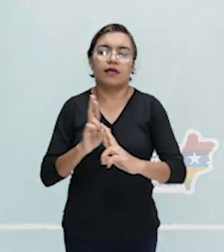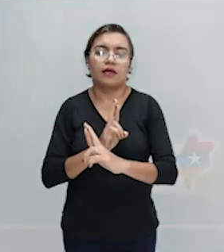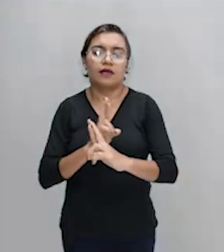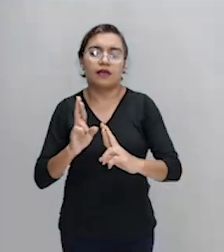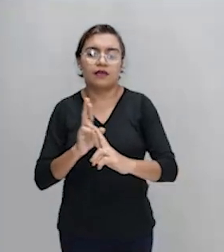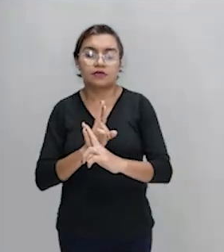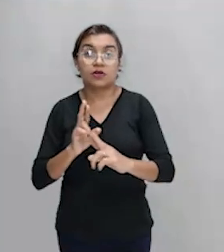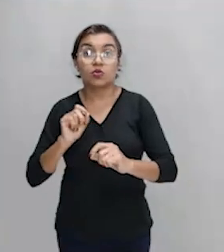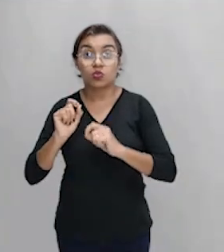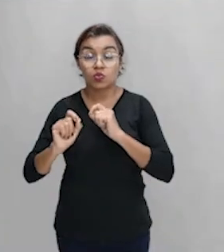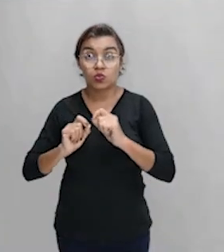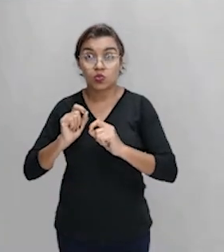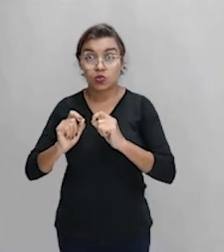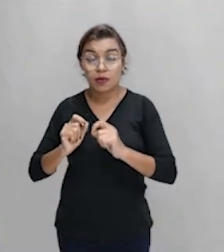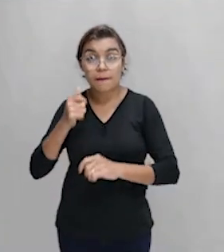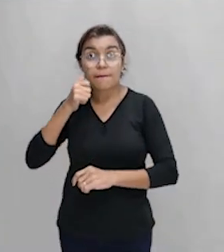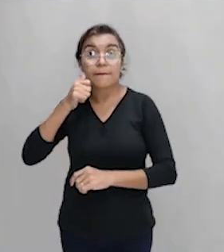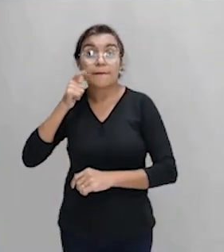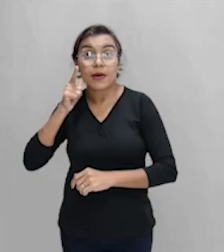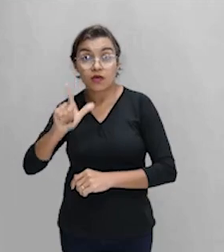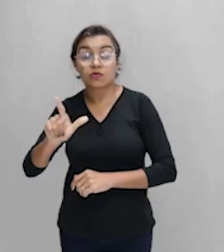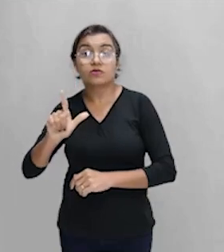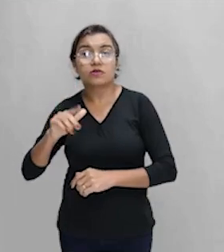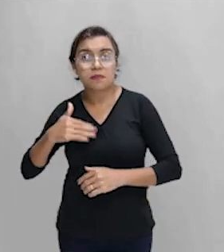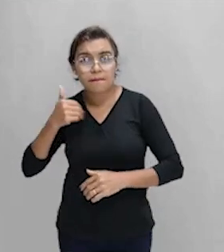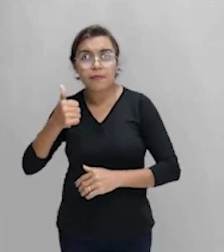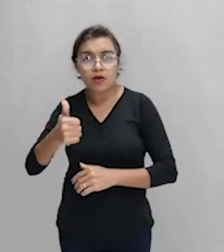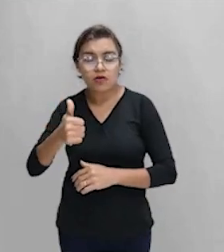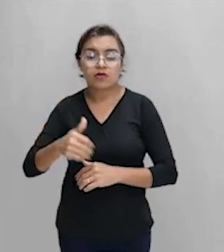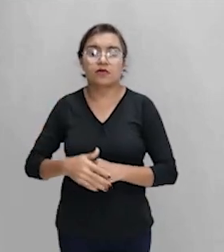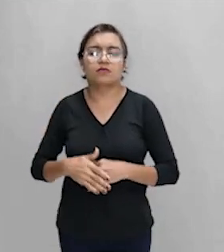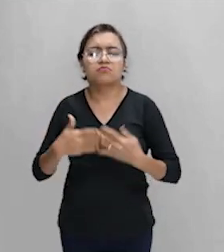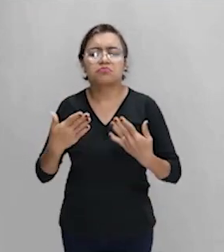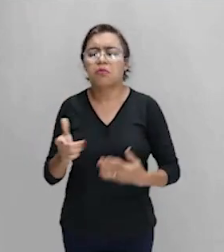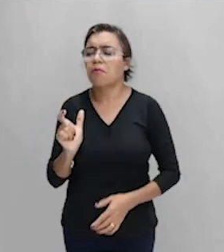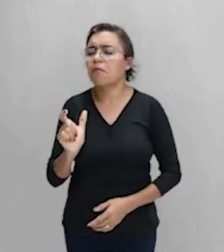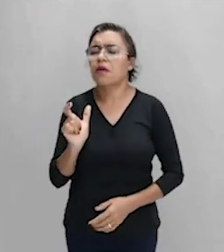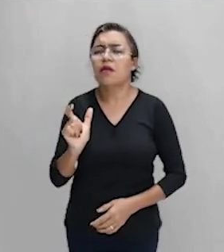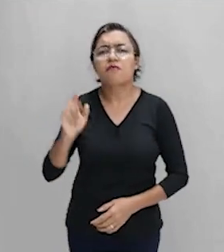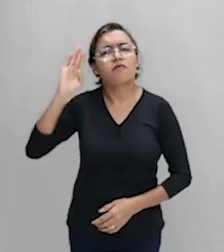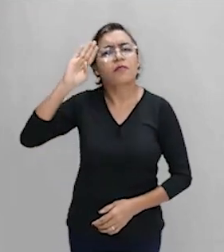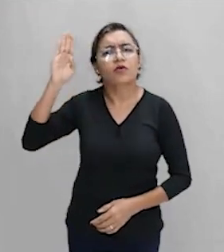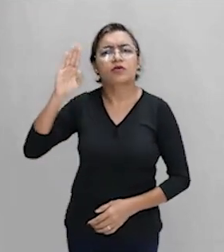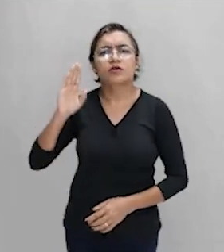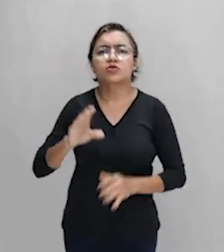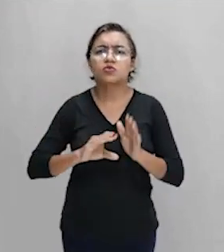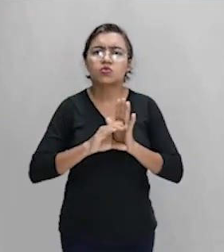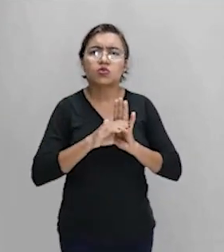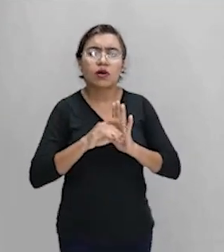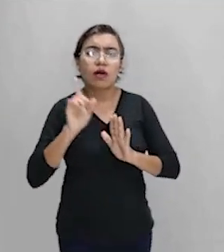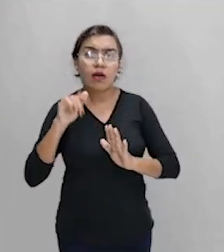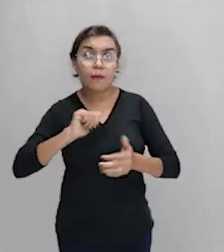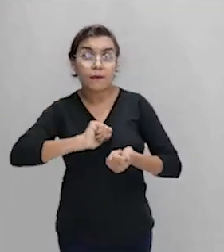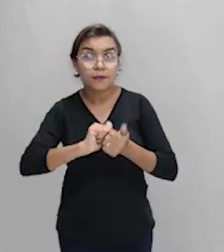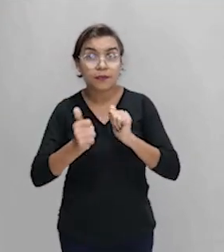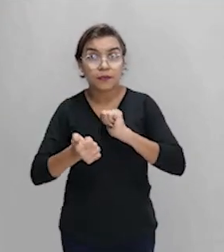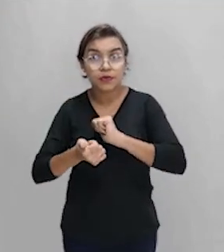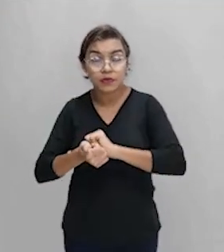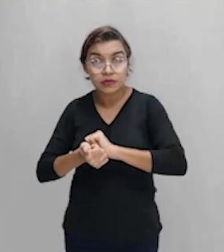de rendimento. Então, palavras-chave desse conceito: um processo de